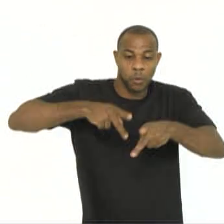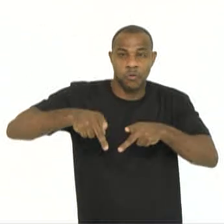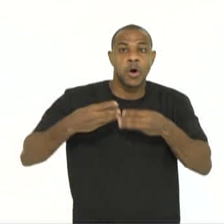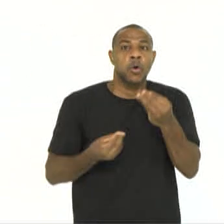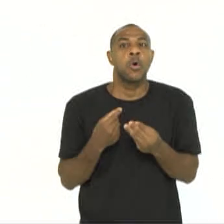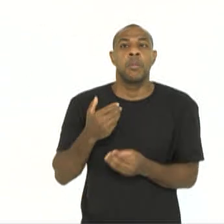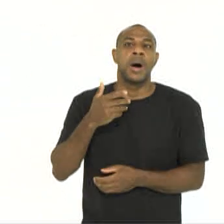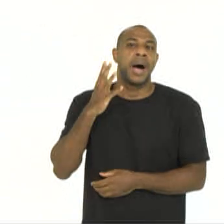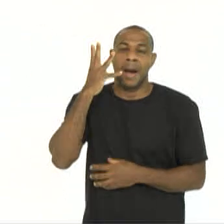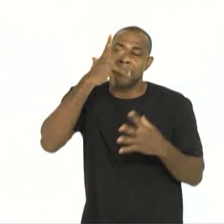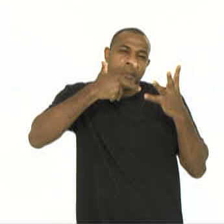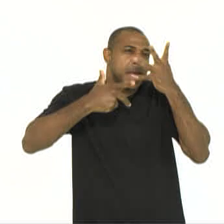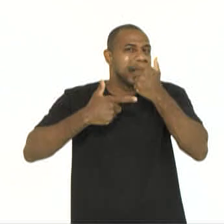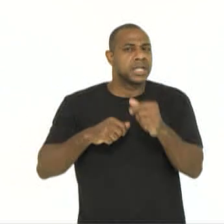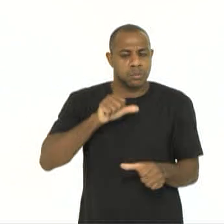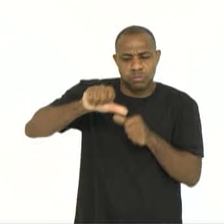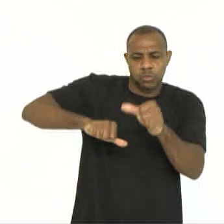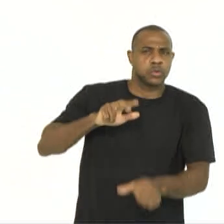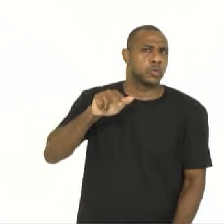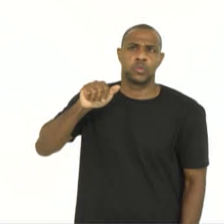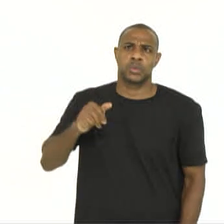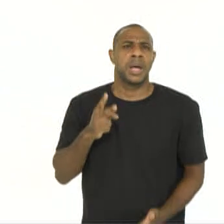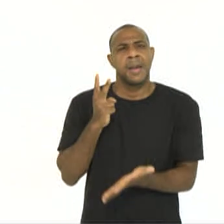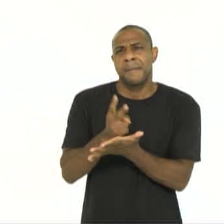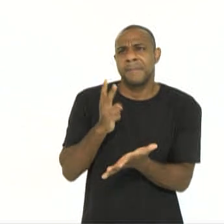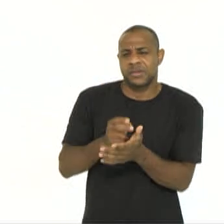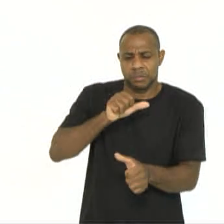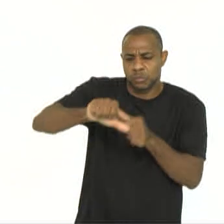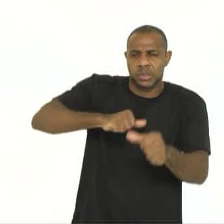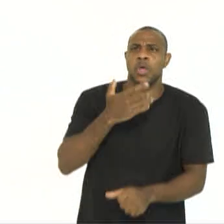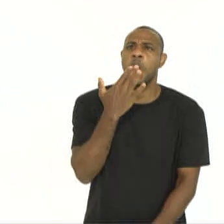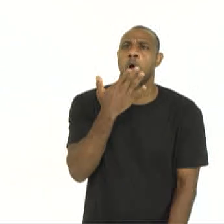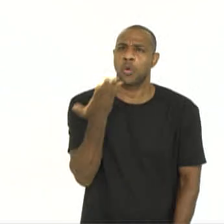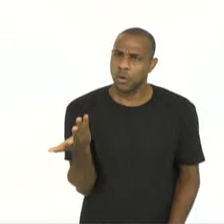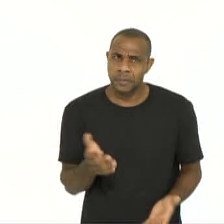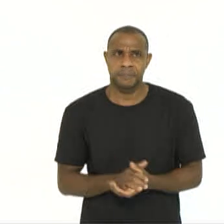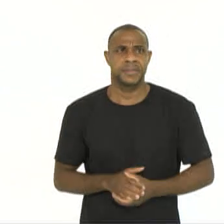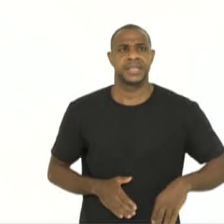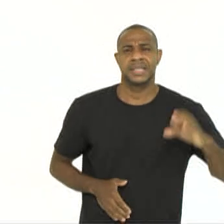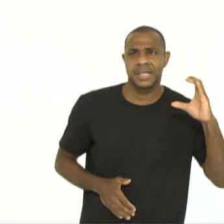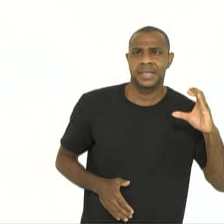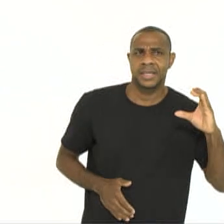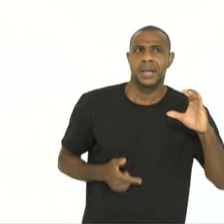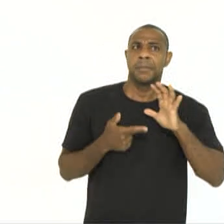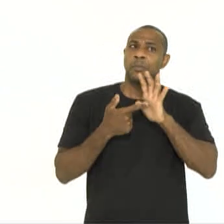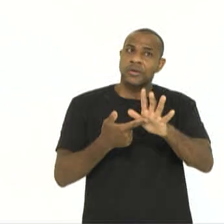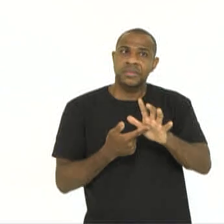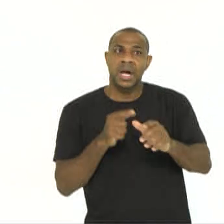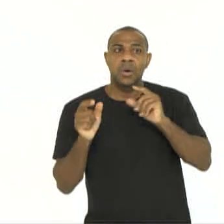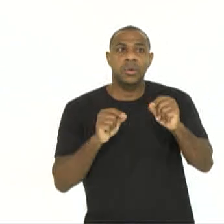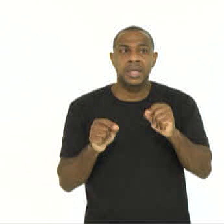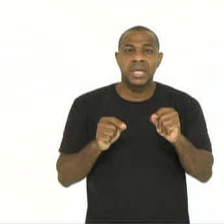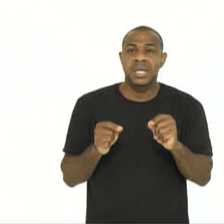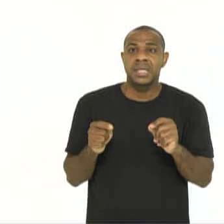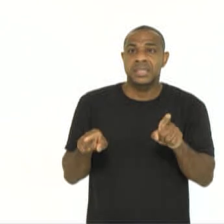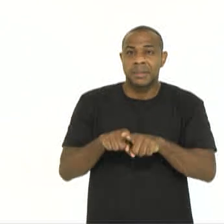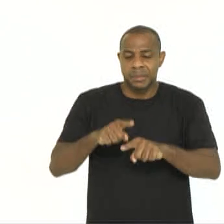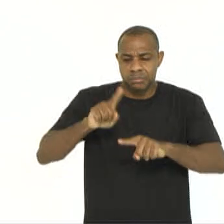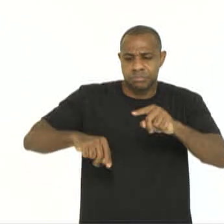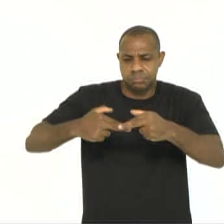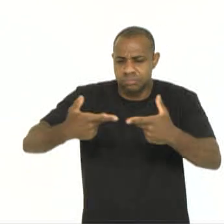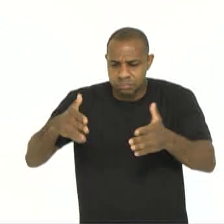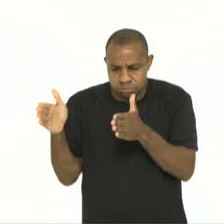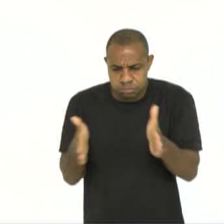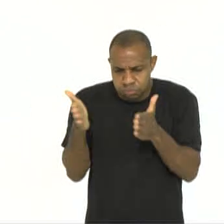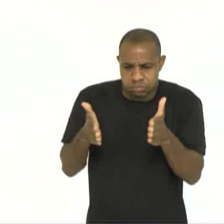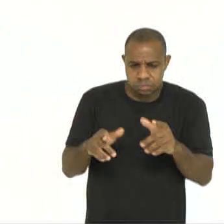beleza de Marilyn Monroe não muda, mesmo alterando suas cores. C. Demonstrar que, assim como os produtos são